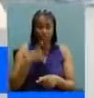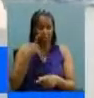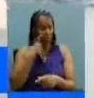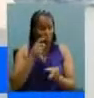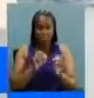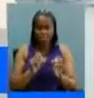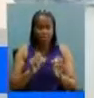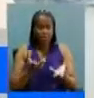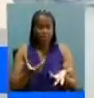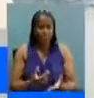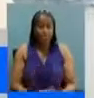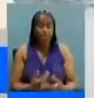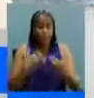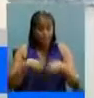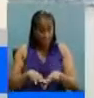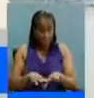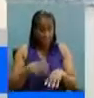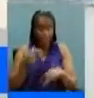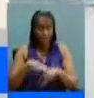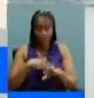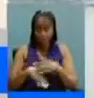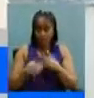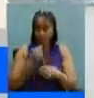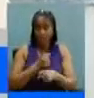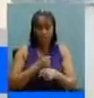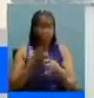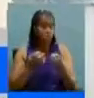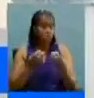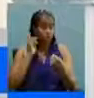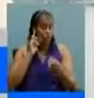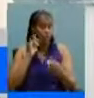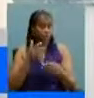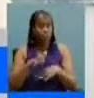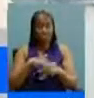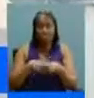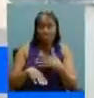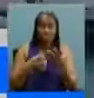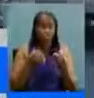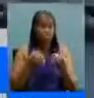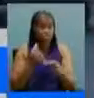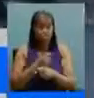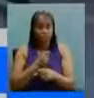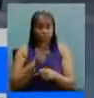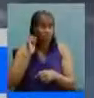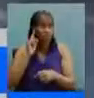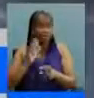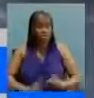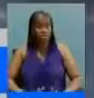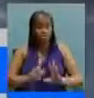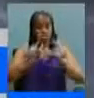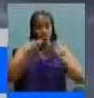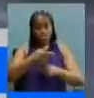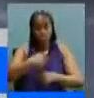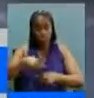despercebido, mas que têm feito trabalho muito importante, faz um trabalho muito importante para o desenvolvimento da nossa cidade. No